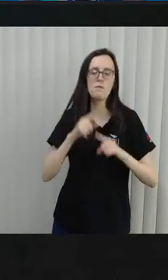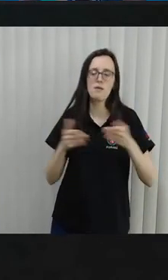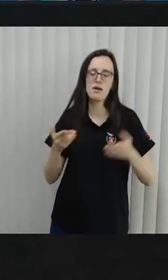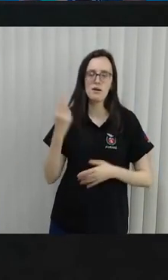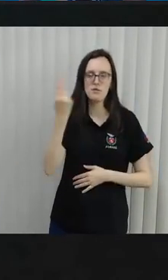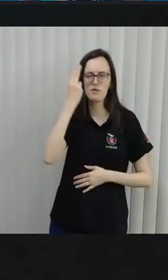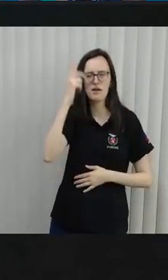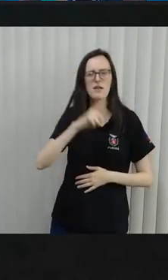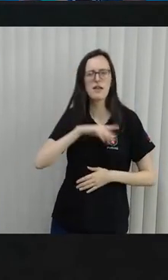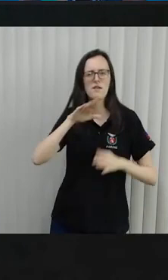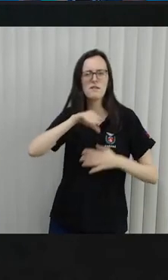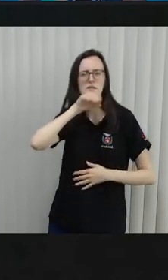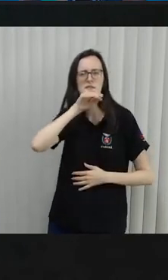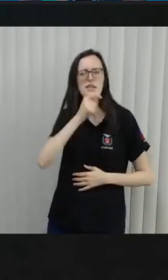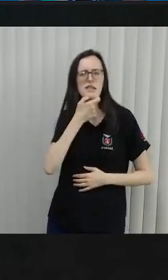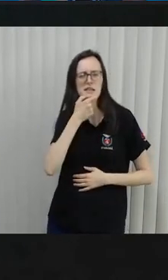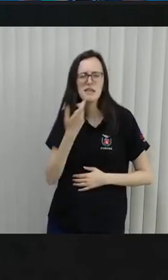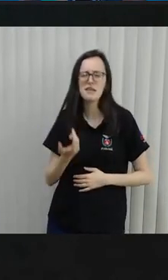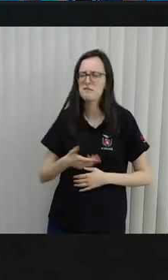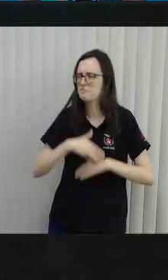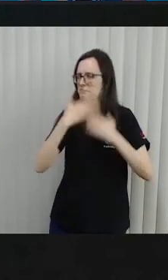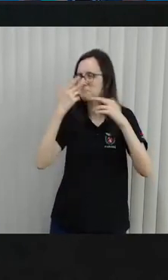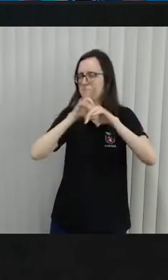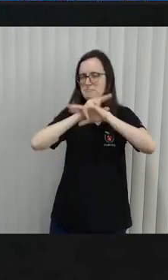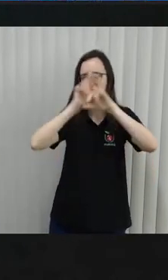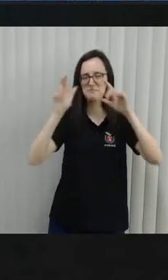falava bom. Inglês, falava... Era muito da hora.